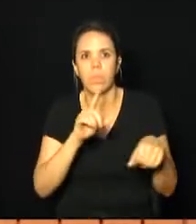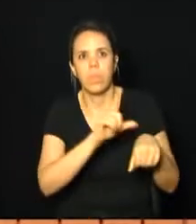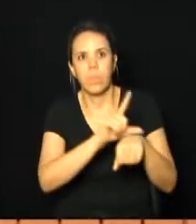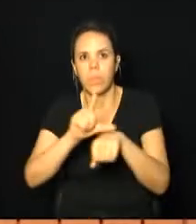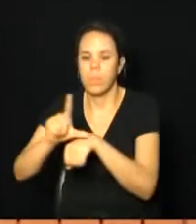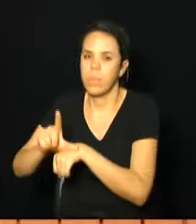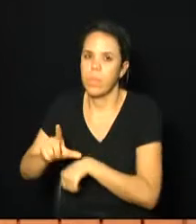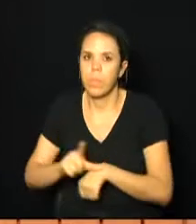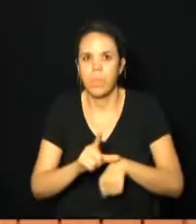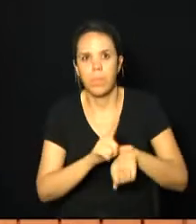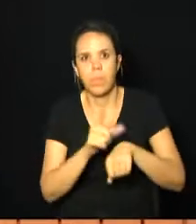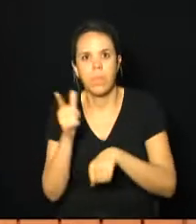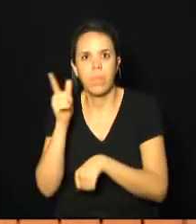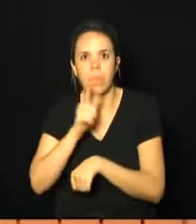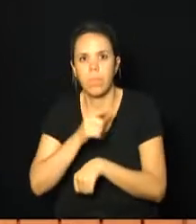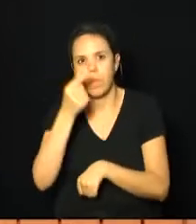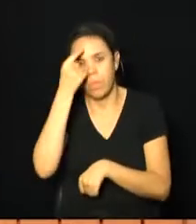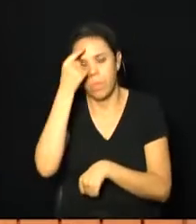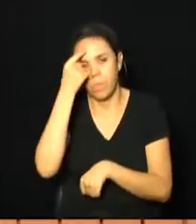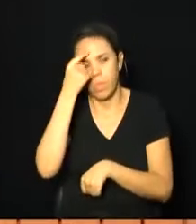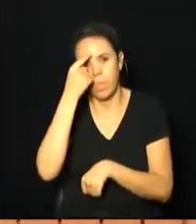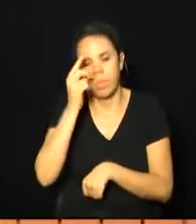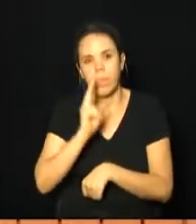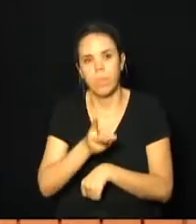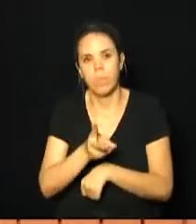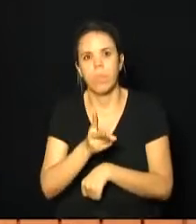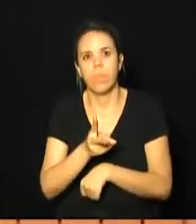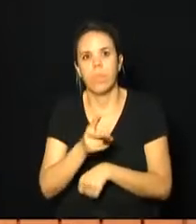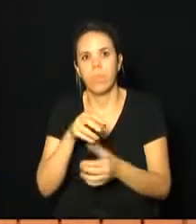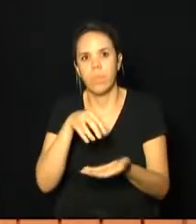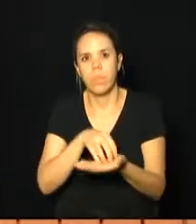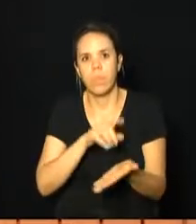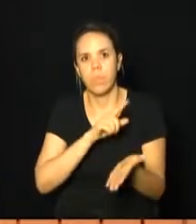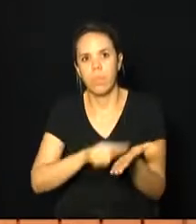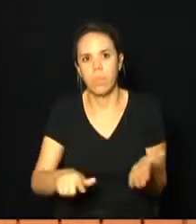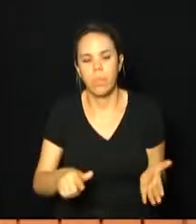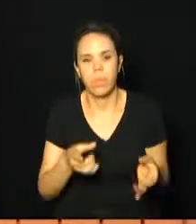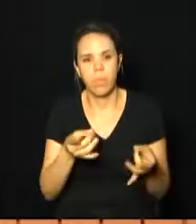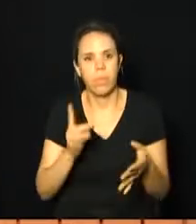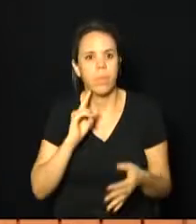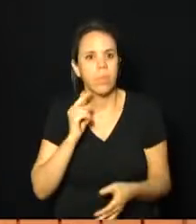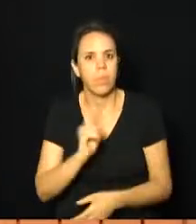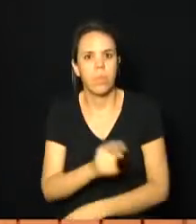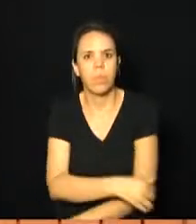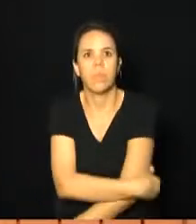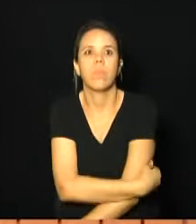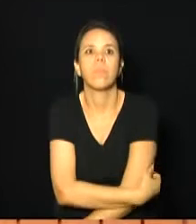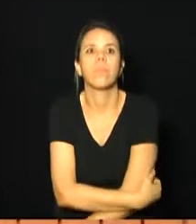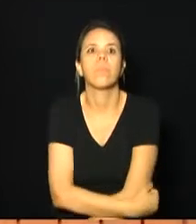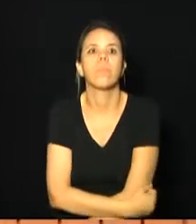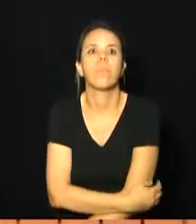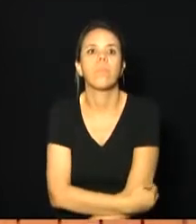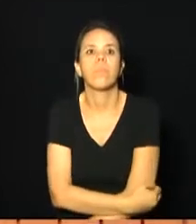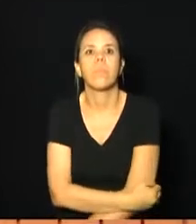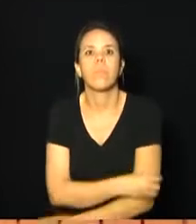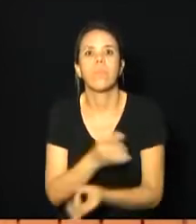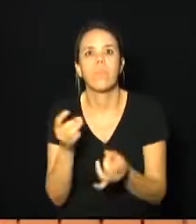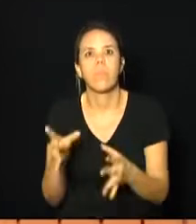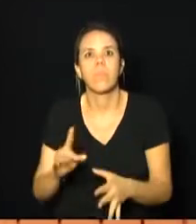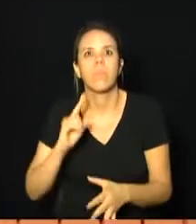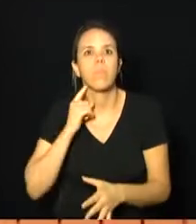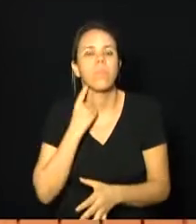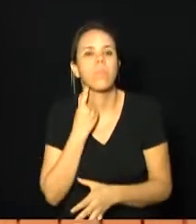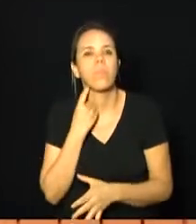comerciantes, e a gente conscientizava, manter nosso distrito limpo, não jogue lixo aqui, jogue o lixo